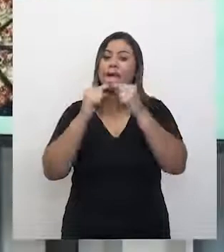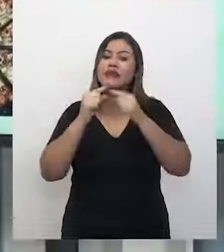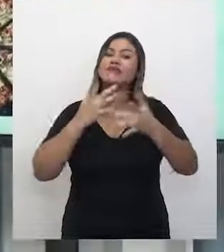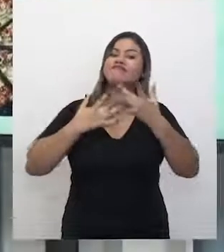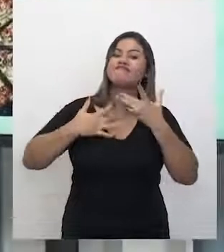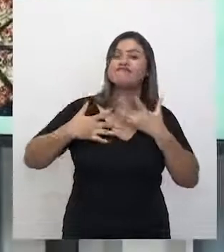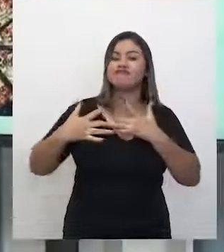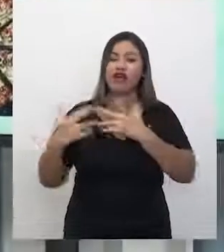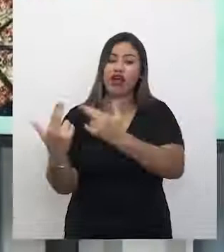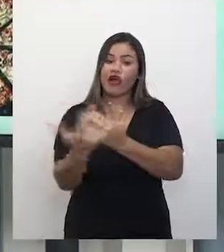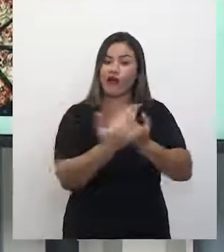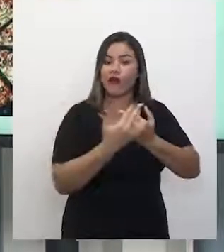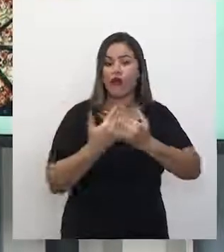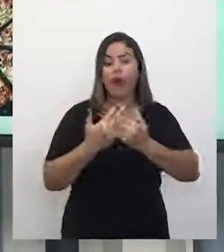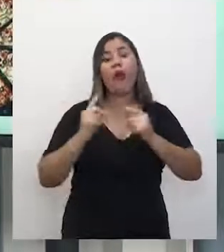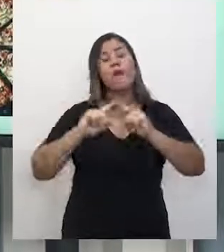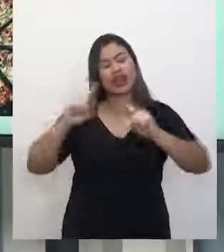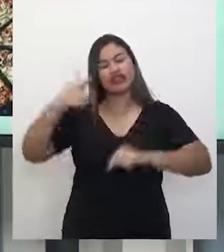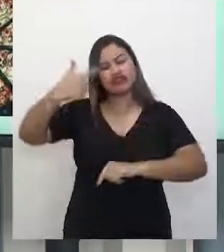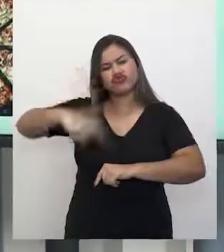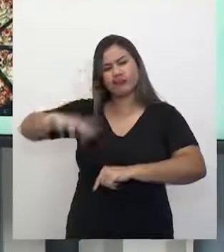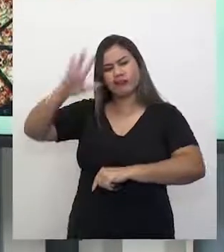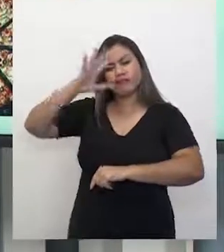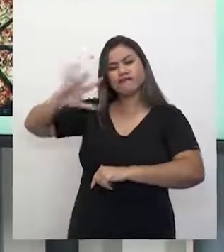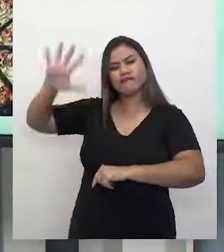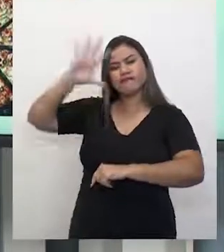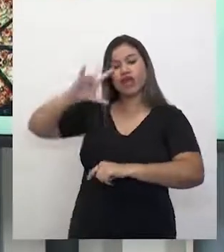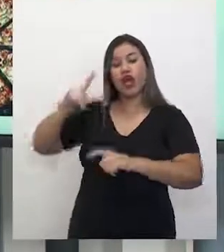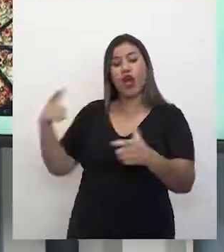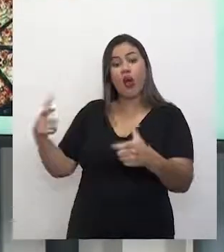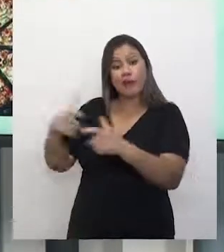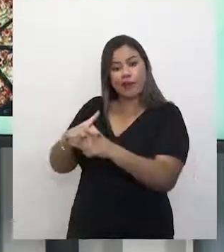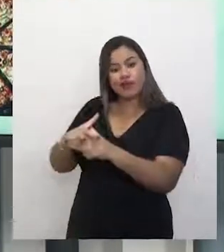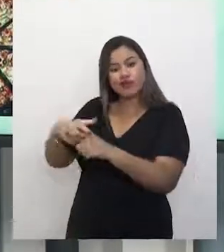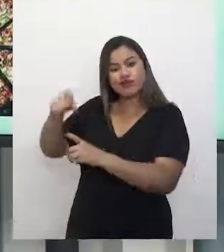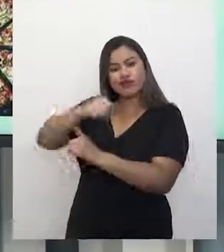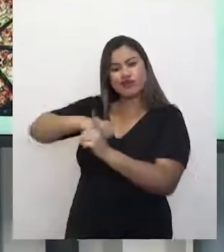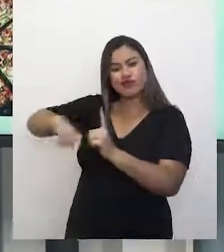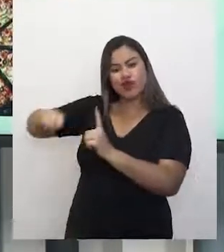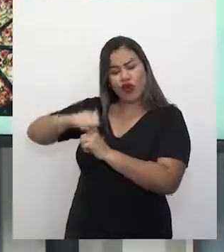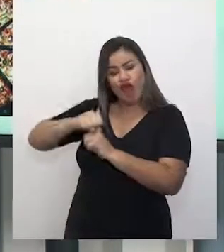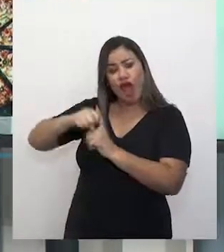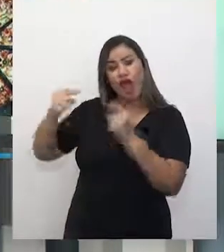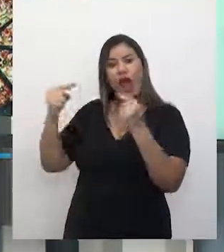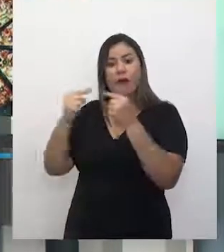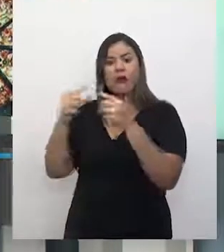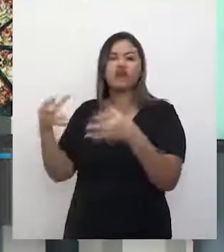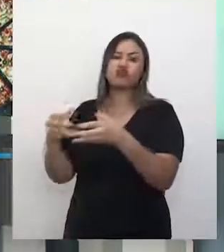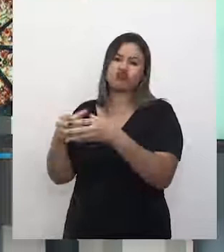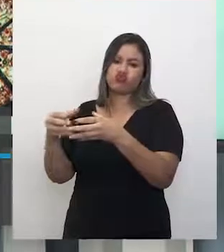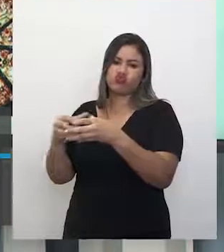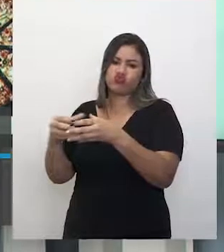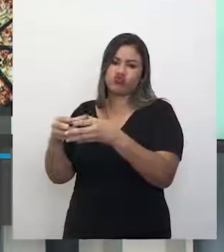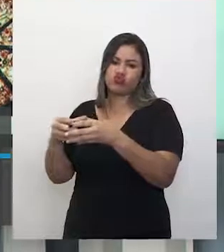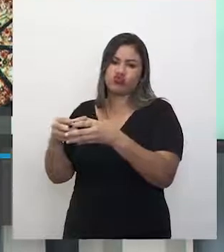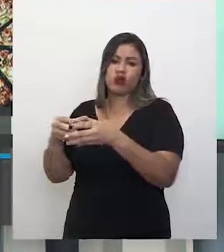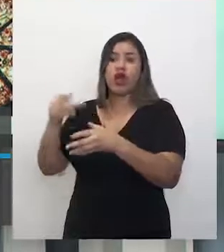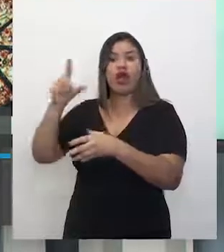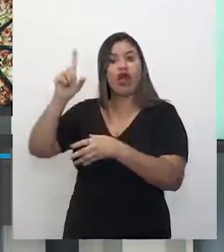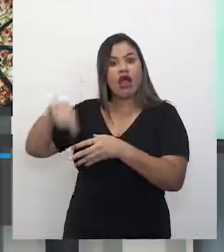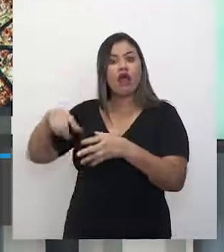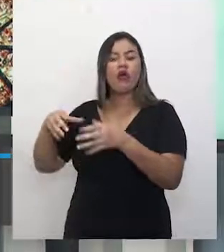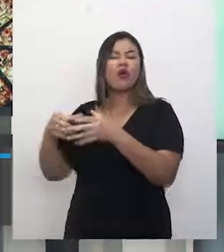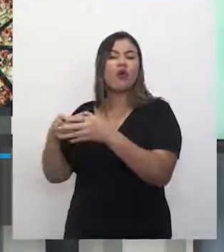voltando aqui para a nossa reflexão. Então, minorias sociais são grupos, né? Esses